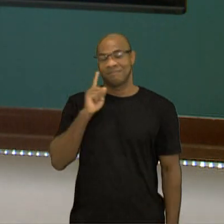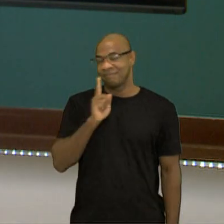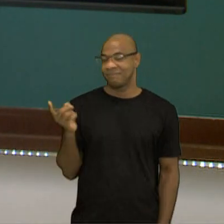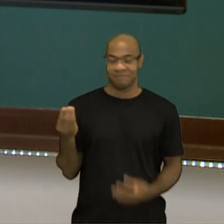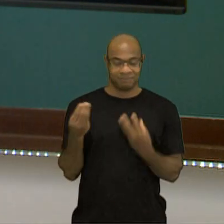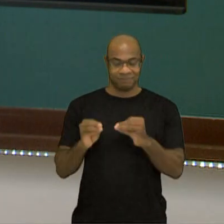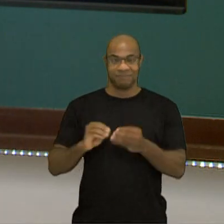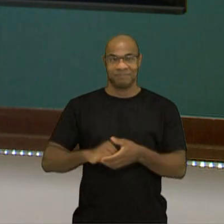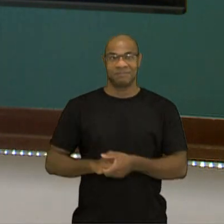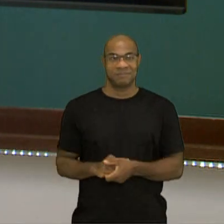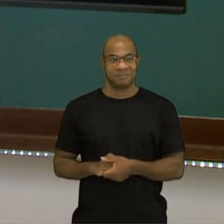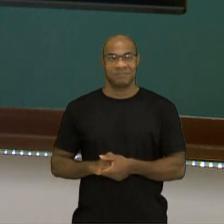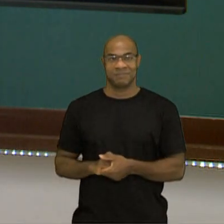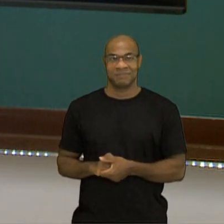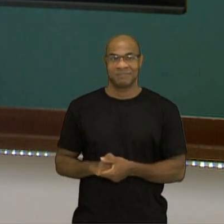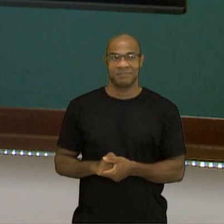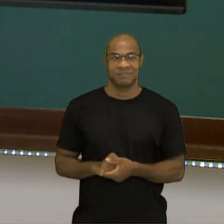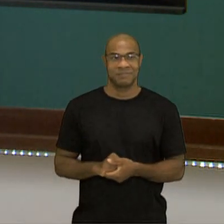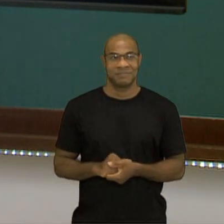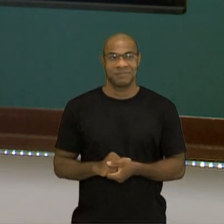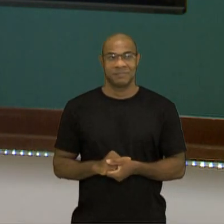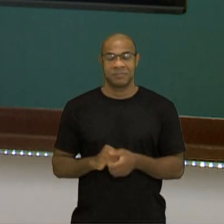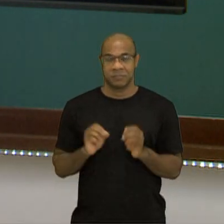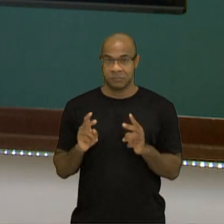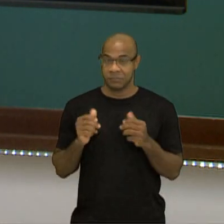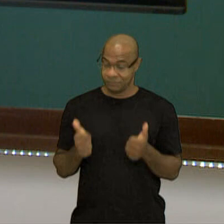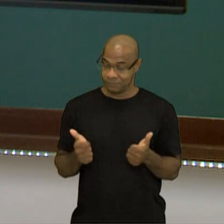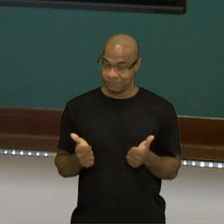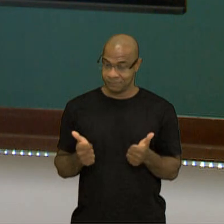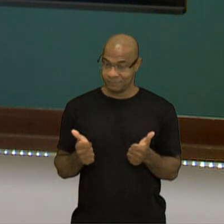before shutting down my computer. Ok?